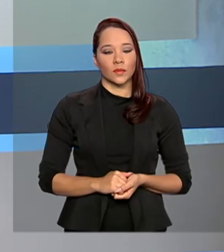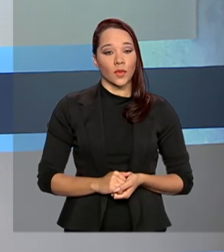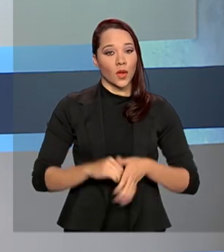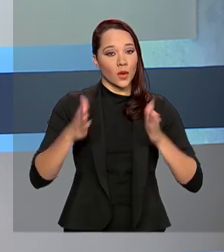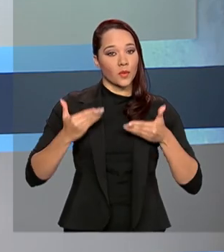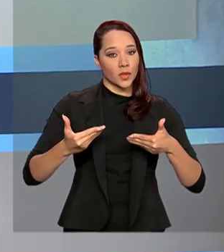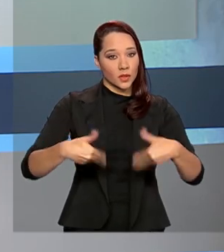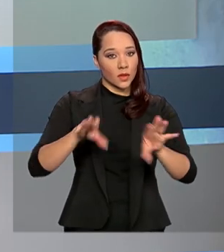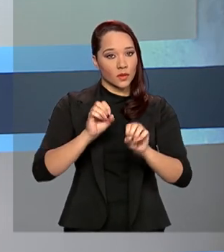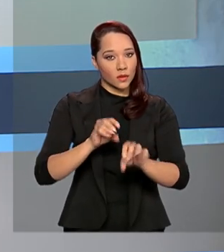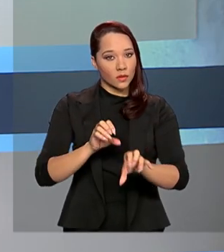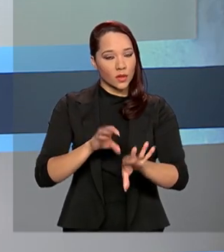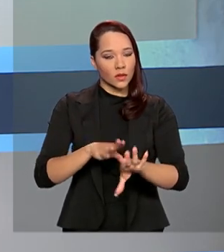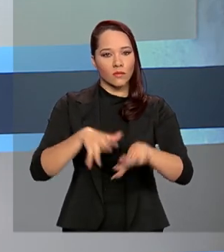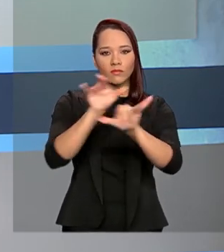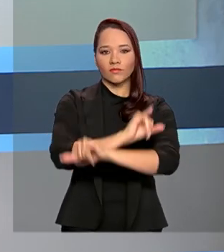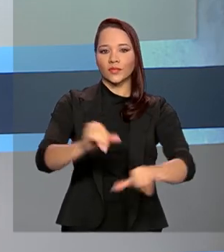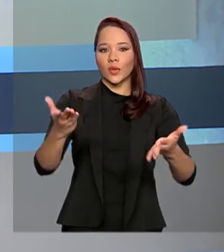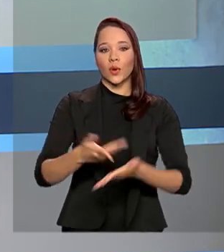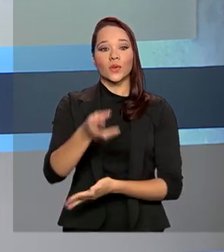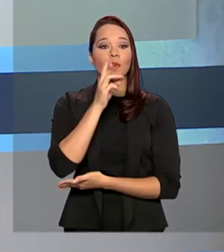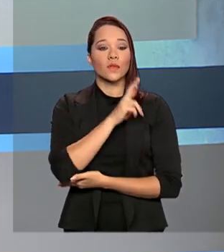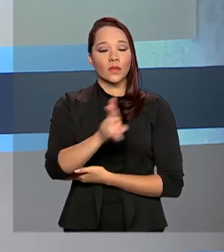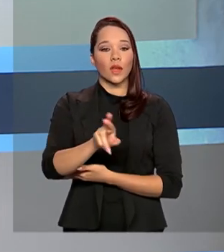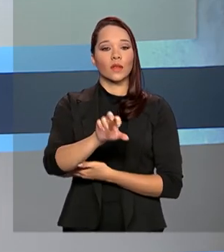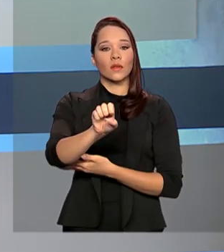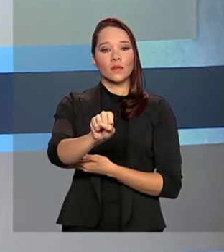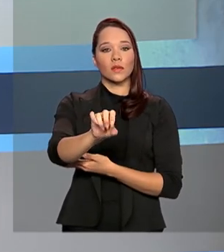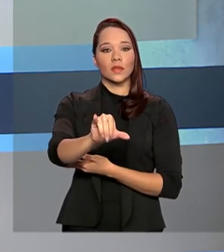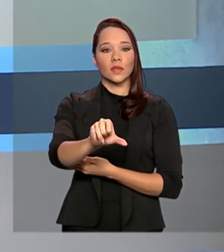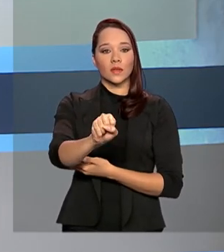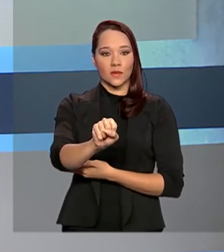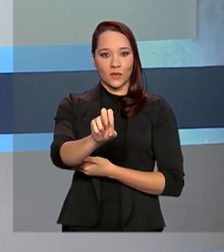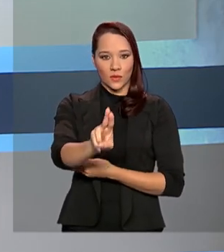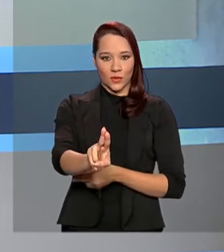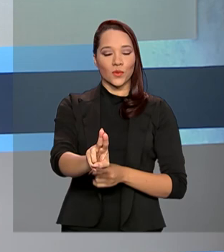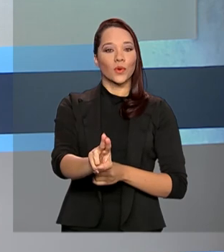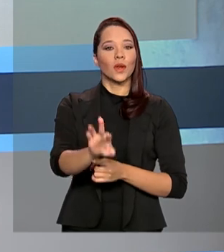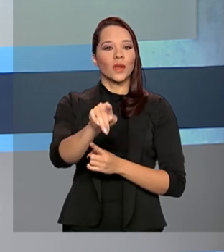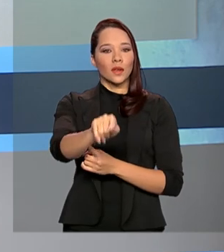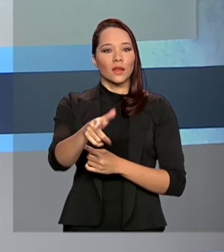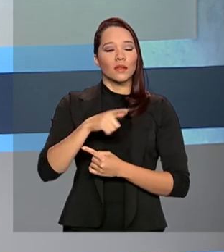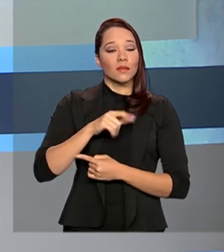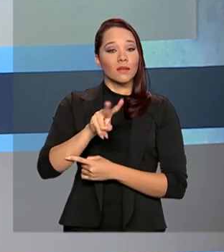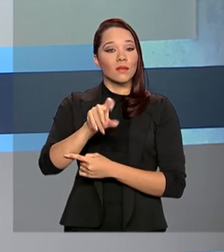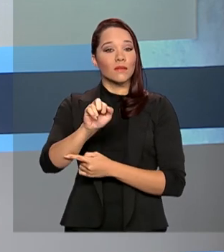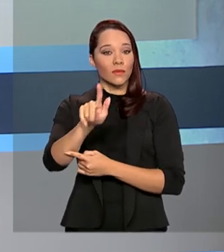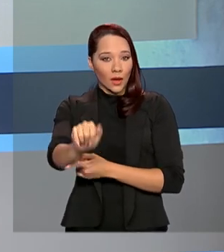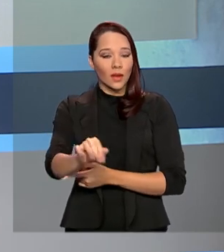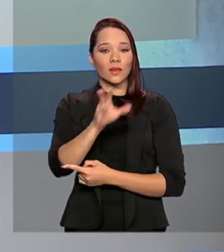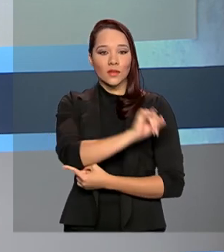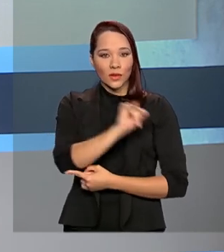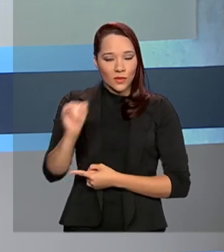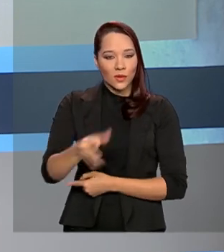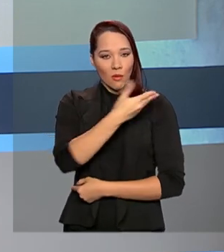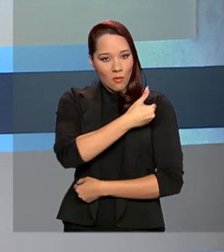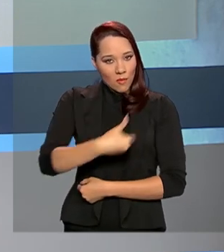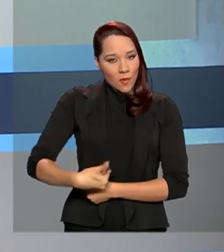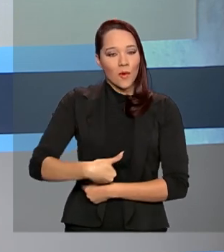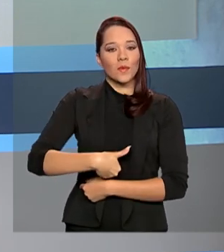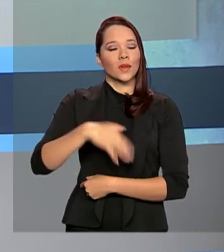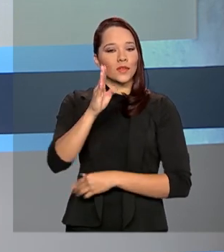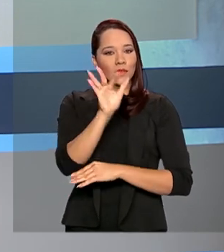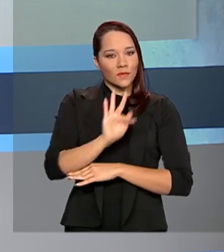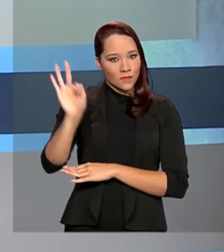e o ministério da educação divulga hoje o resultado do sistema de seleção unificada que oferece vagas em instituições públicas